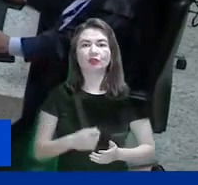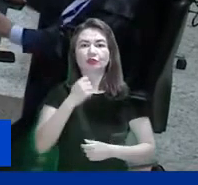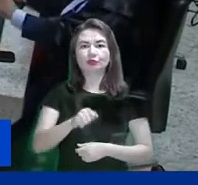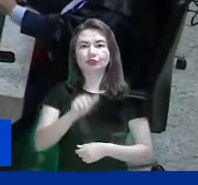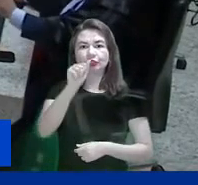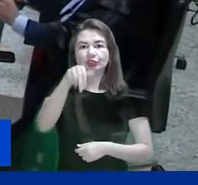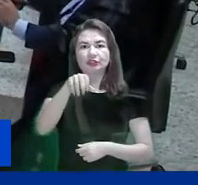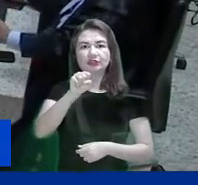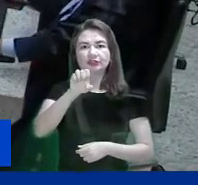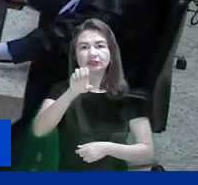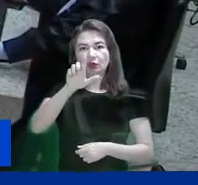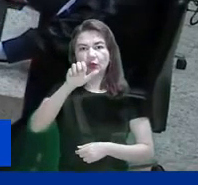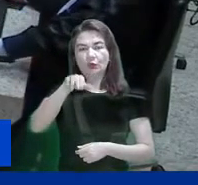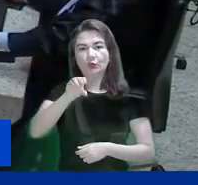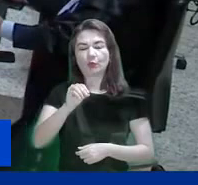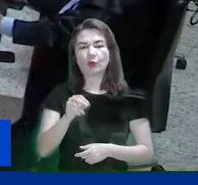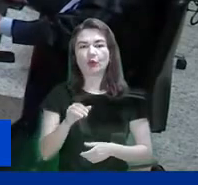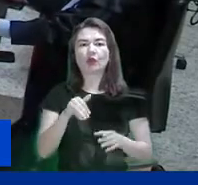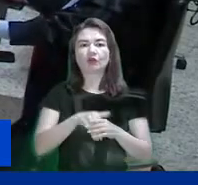Gonçalves? Também acompanho o relator.